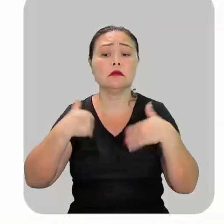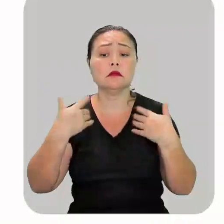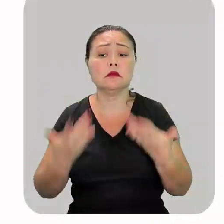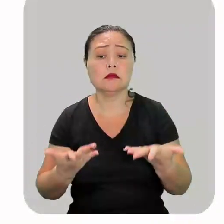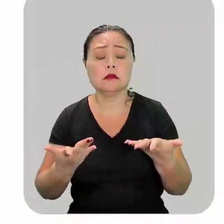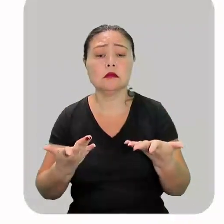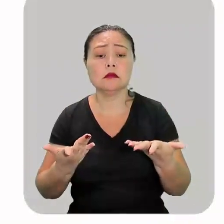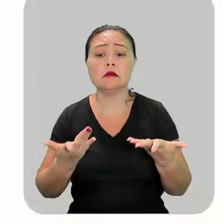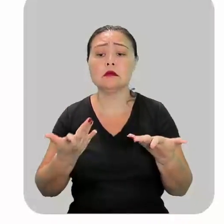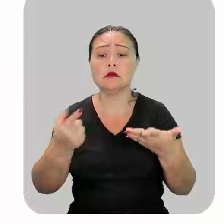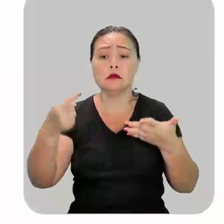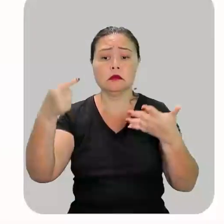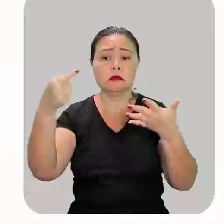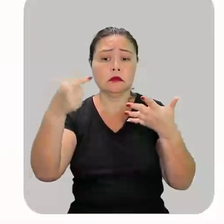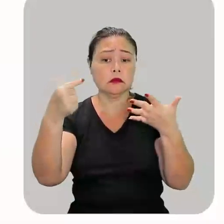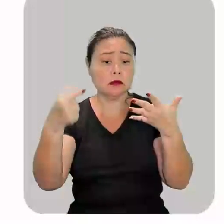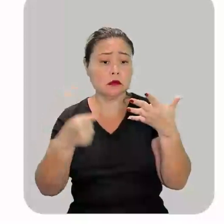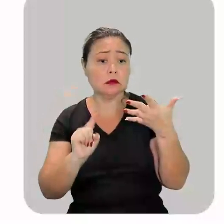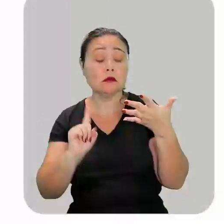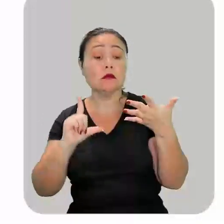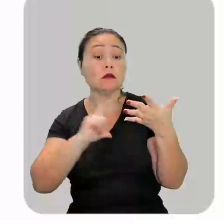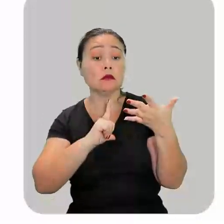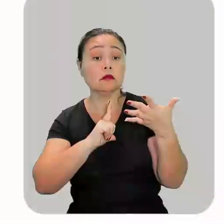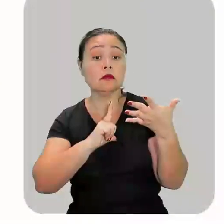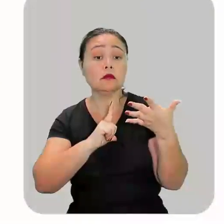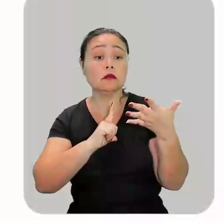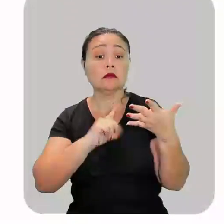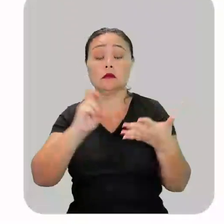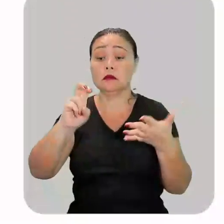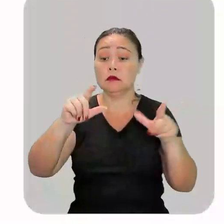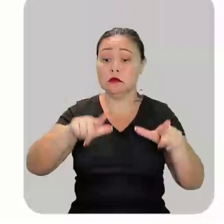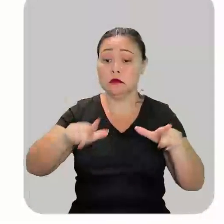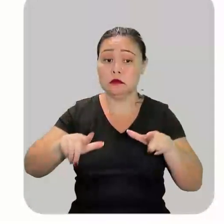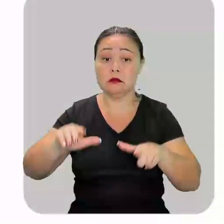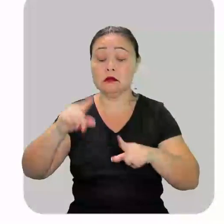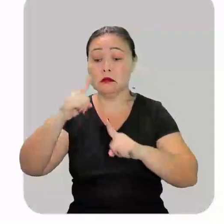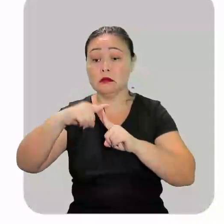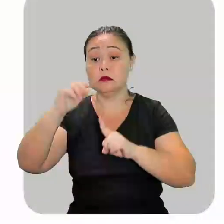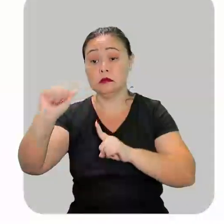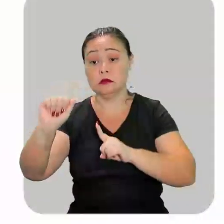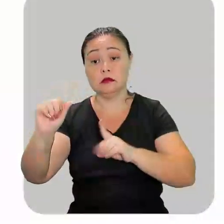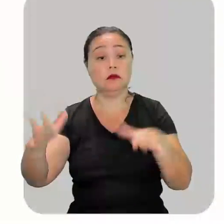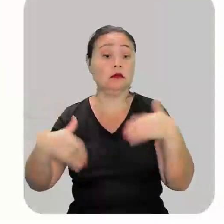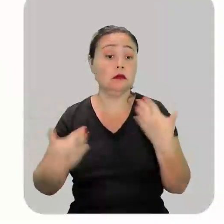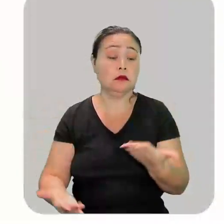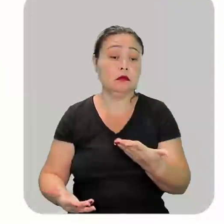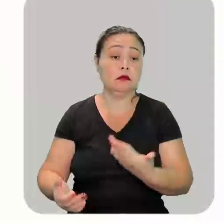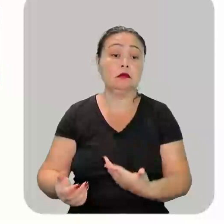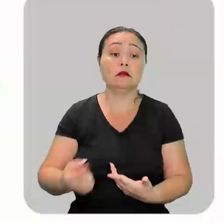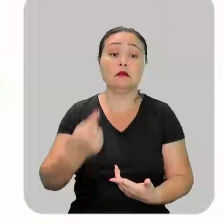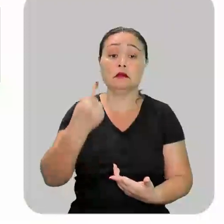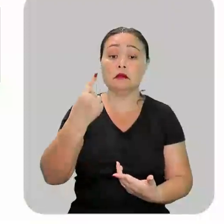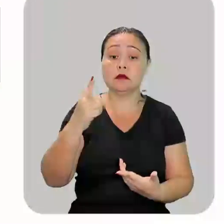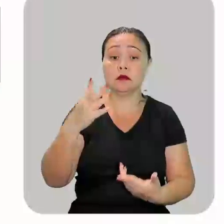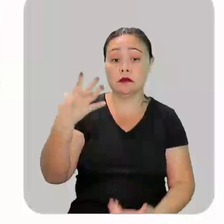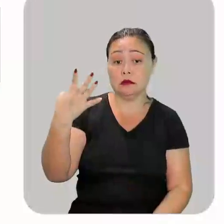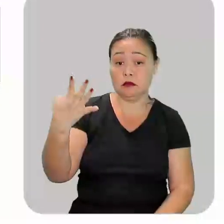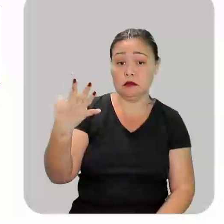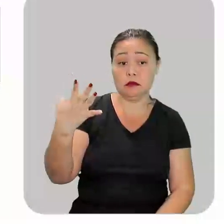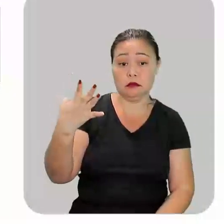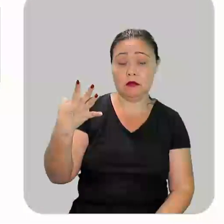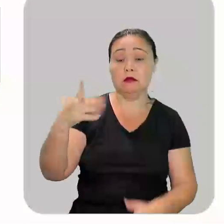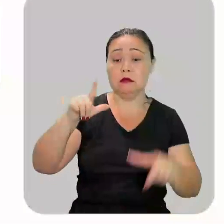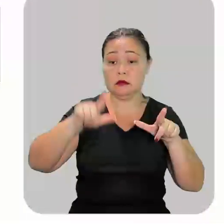vamos lá nas alternativas, né? As alternativas me dizem... 5 caixas do tipo A. No tipo A vem 4,